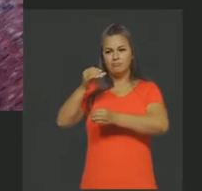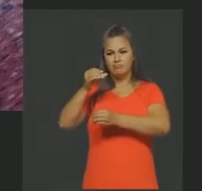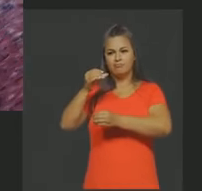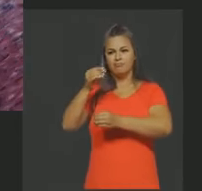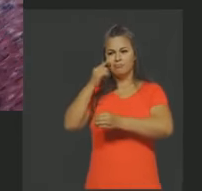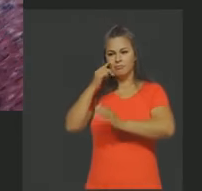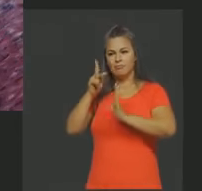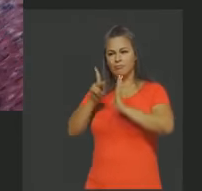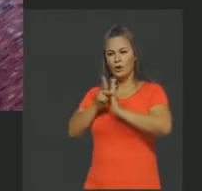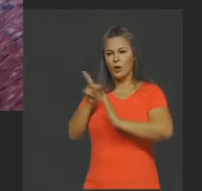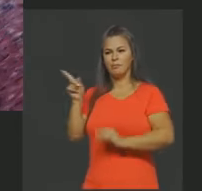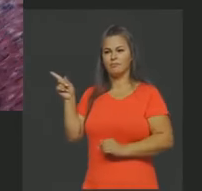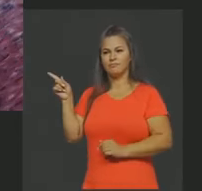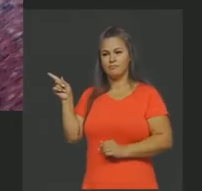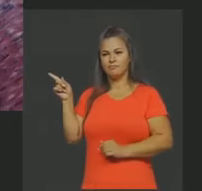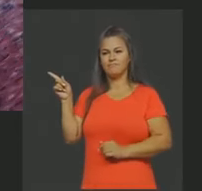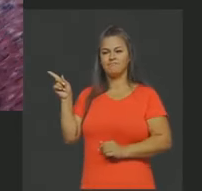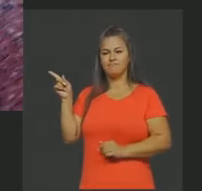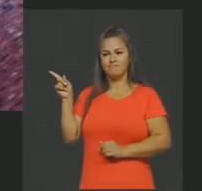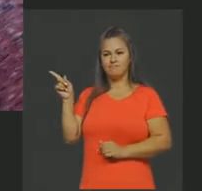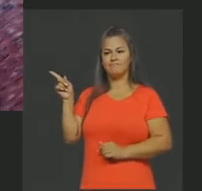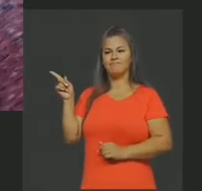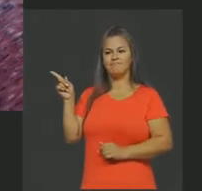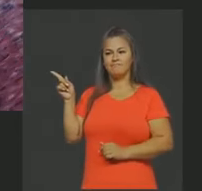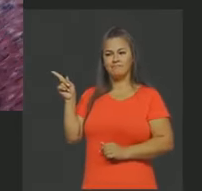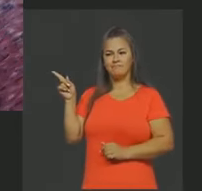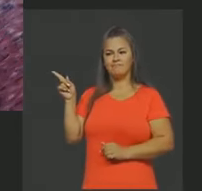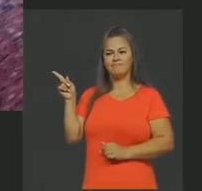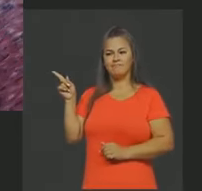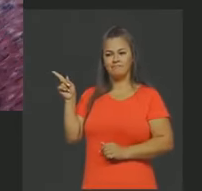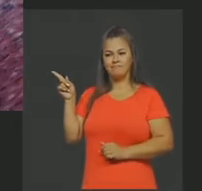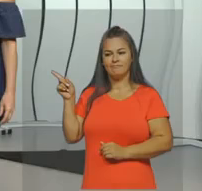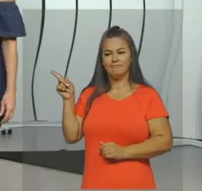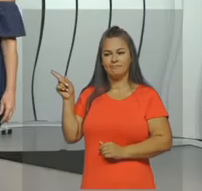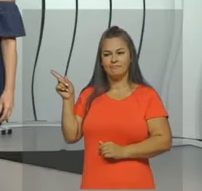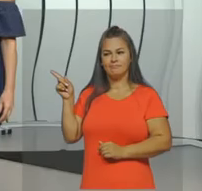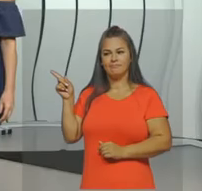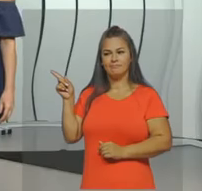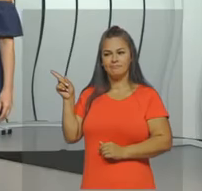muscular estriado cardíaco. E lembrando que a contração